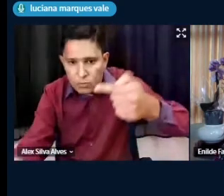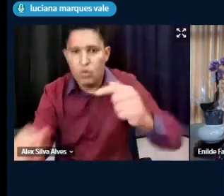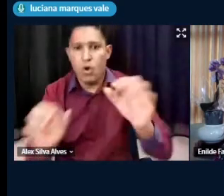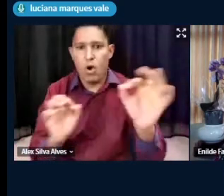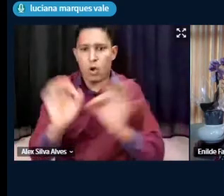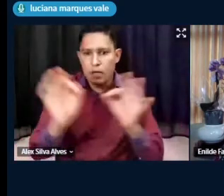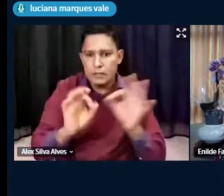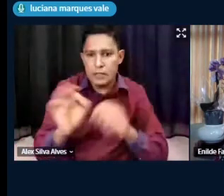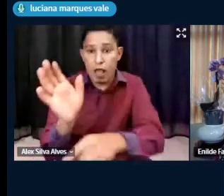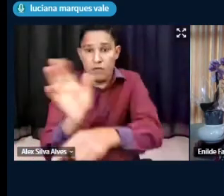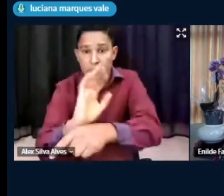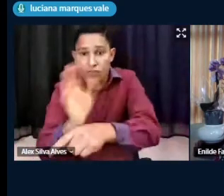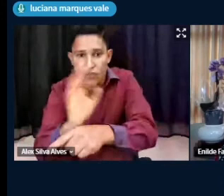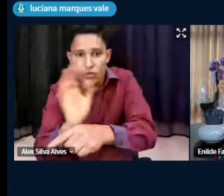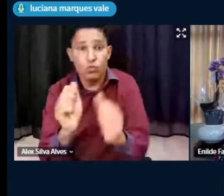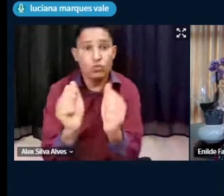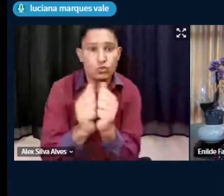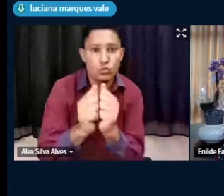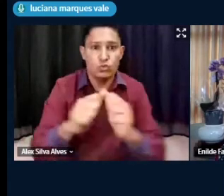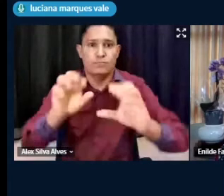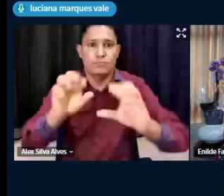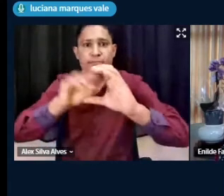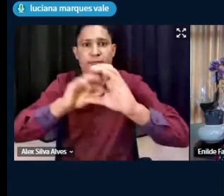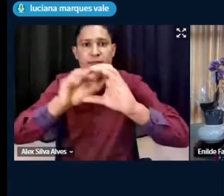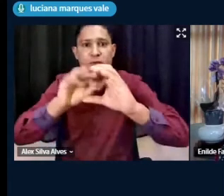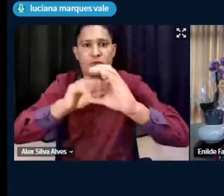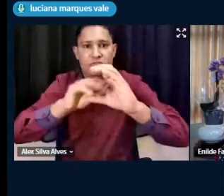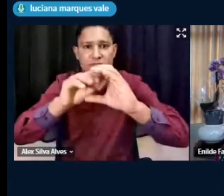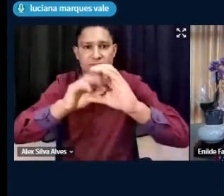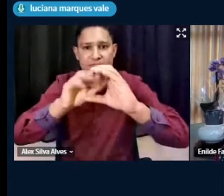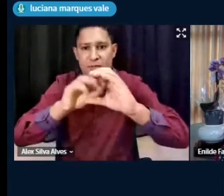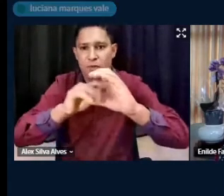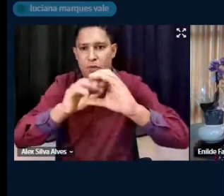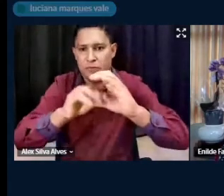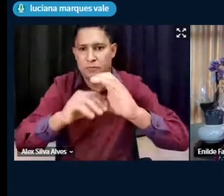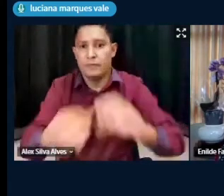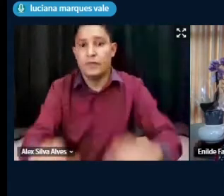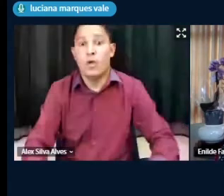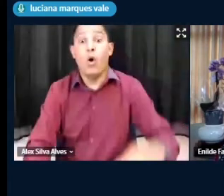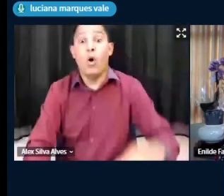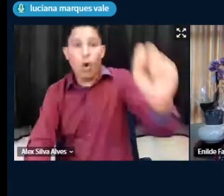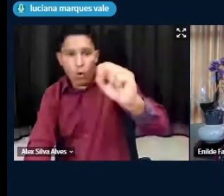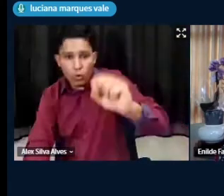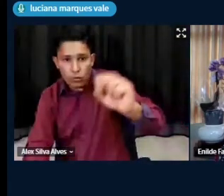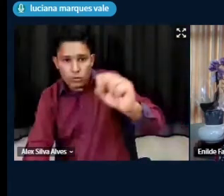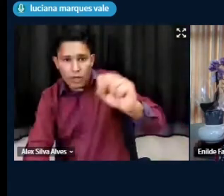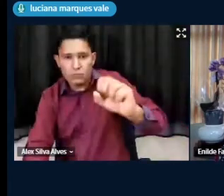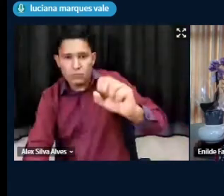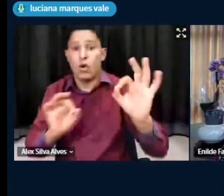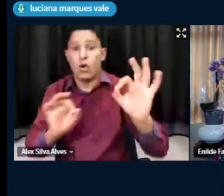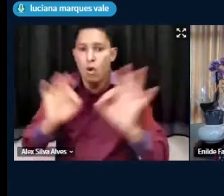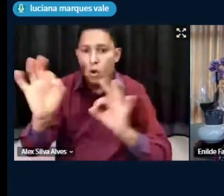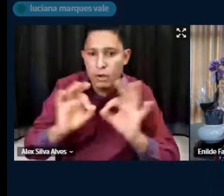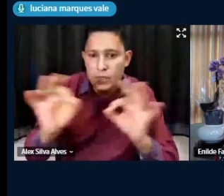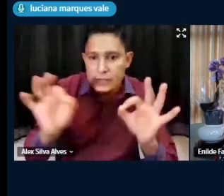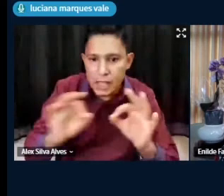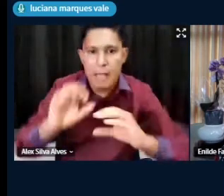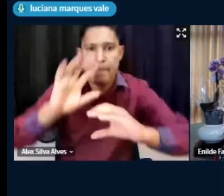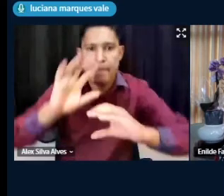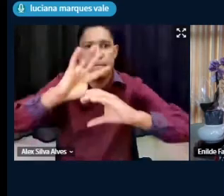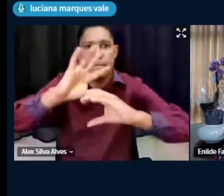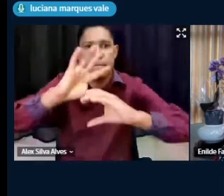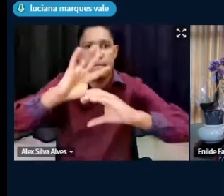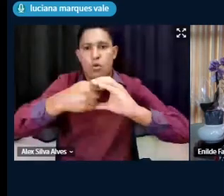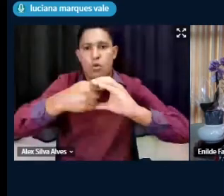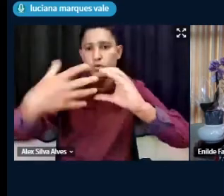termo. Sétimo passo, organização dos vídeos com utilização do QR Code. O